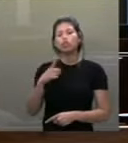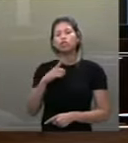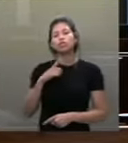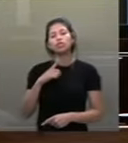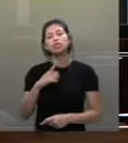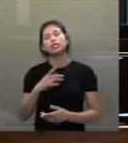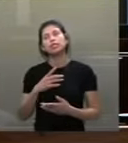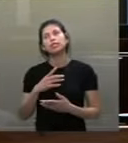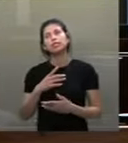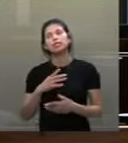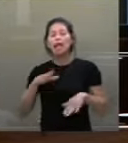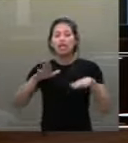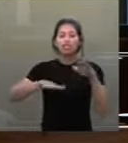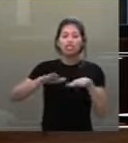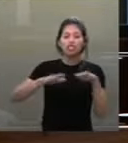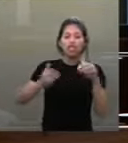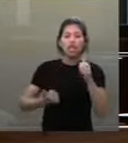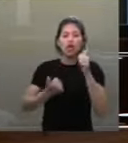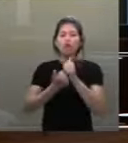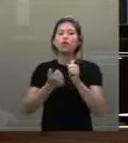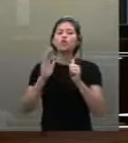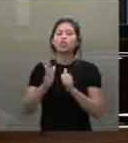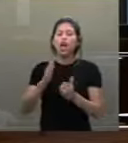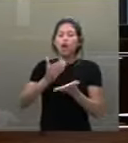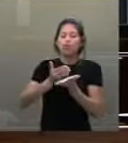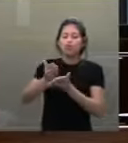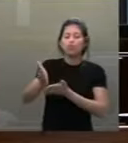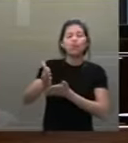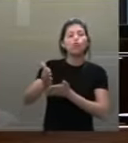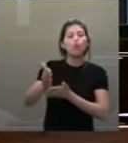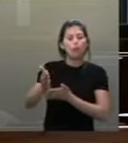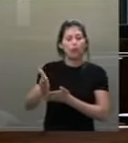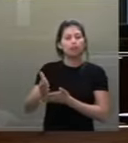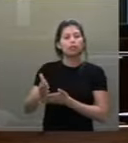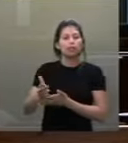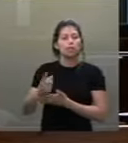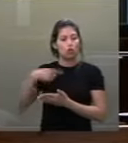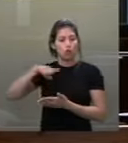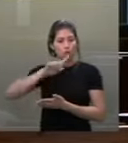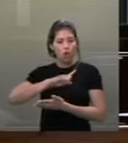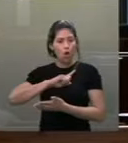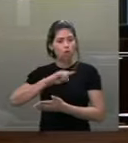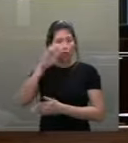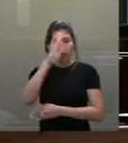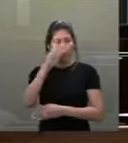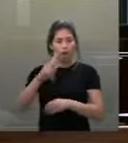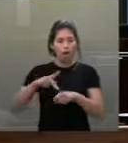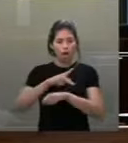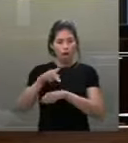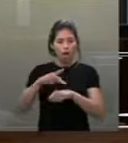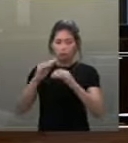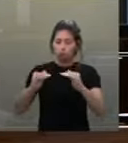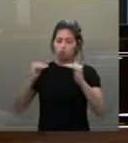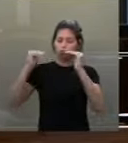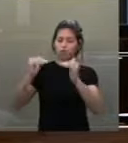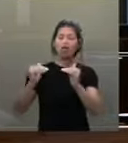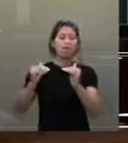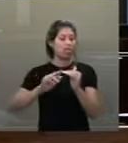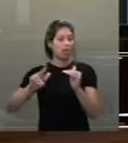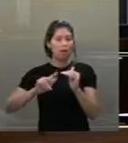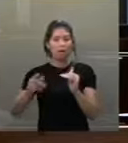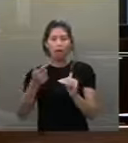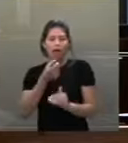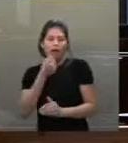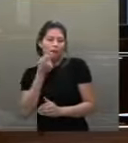nos colocamos desde o início, né, em função de sermos um país autossuficiente. E isso não é balela. Eu ouvi esses dias